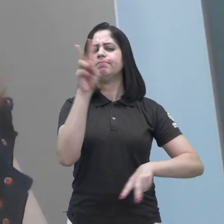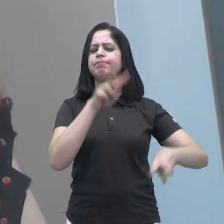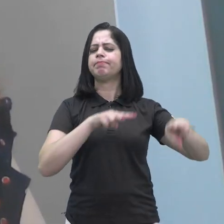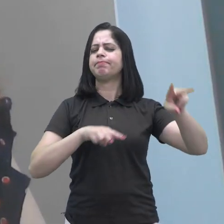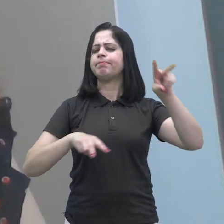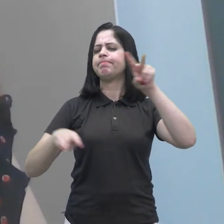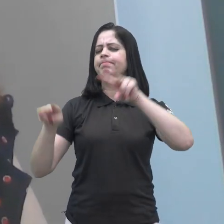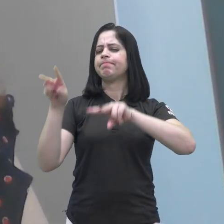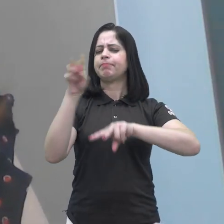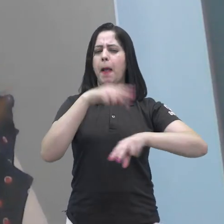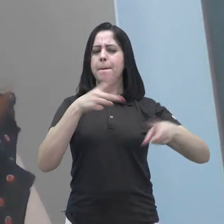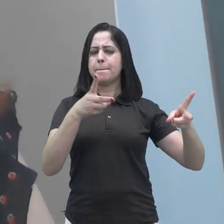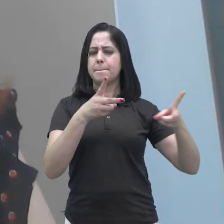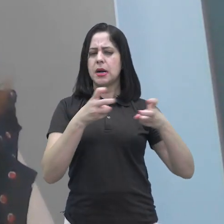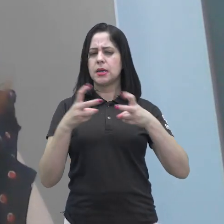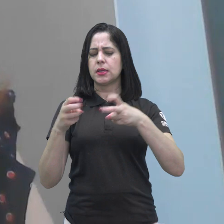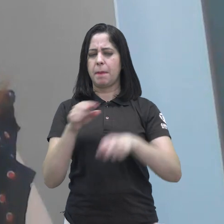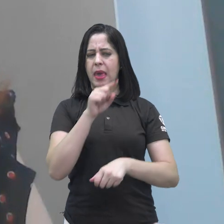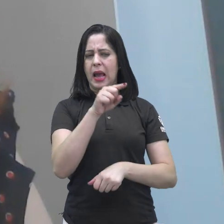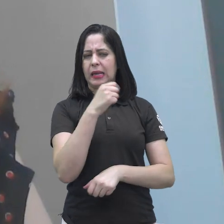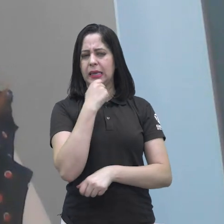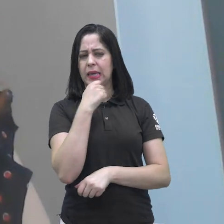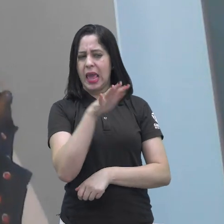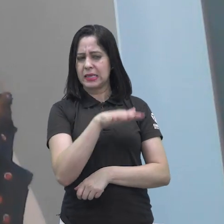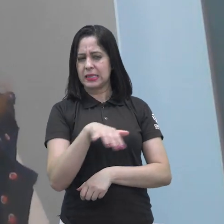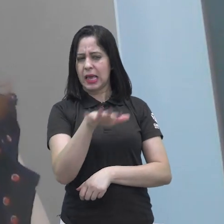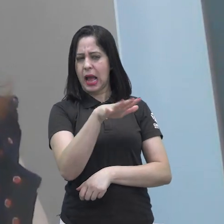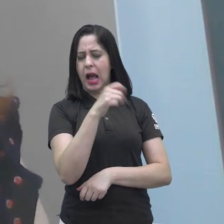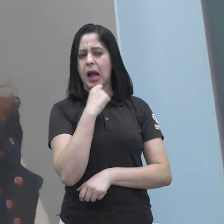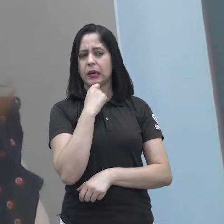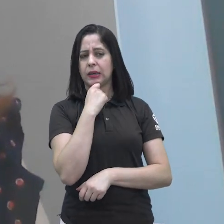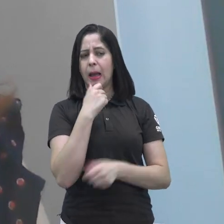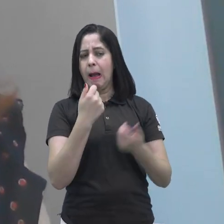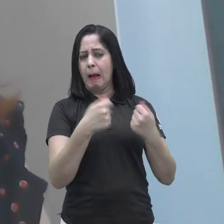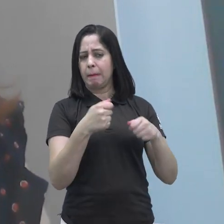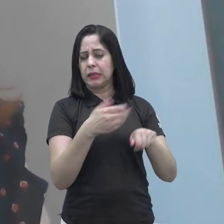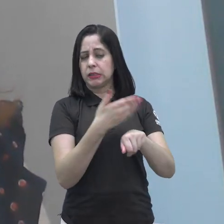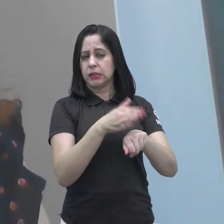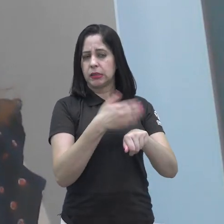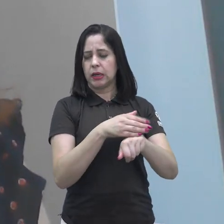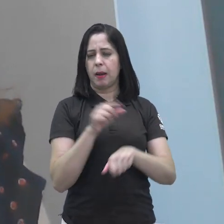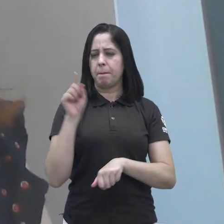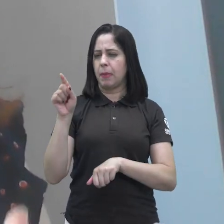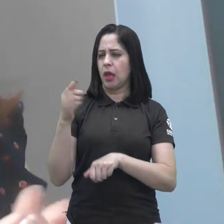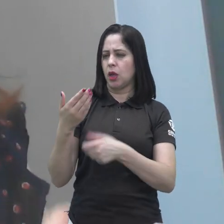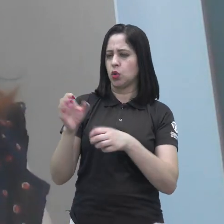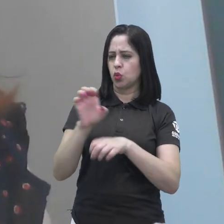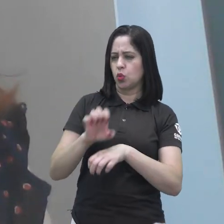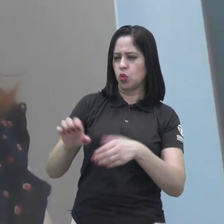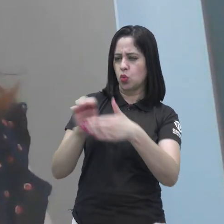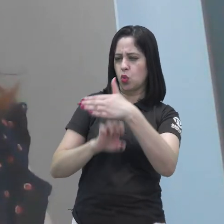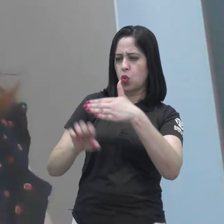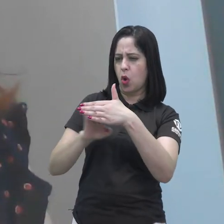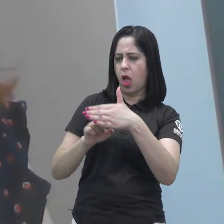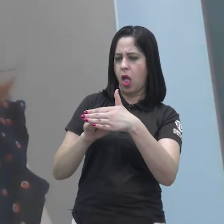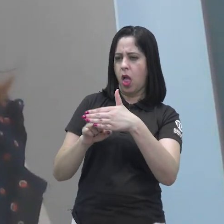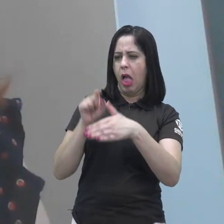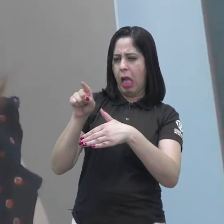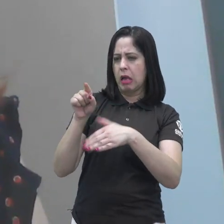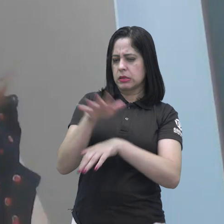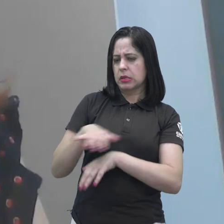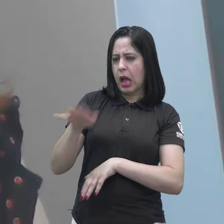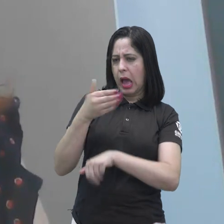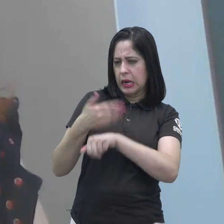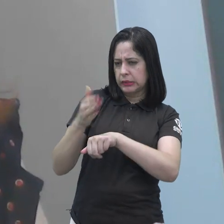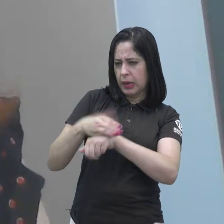internas dela de treinamento, e isso a gente faz muito a partir de uma avaliação de desempenho e de um plano de